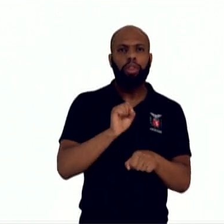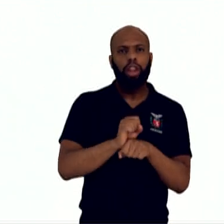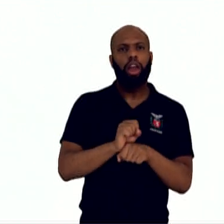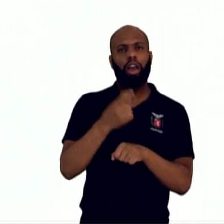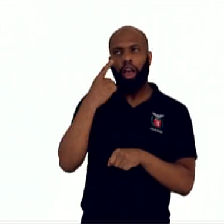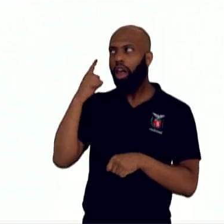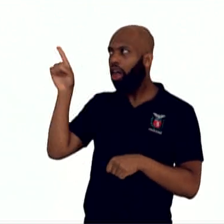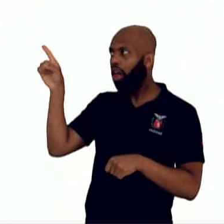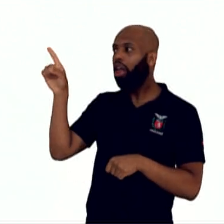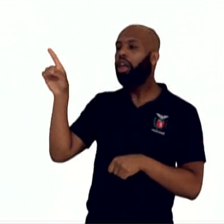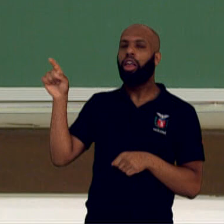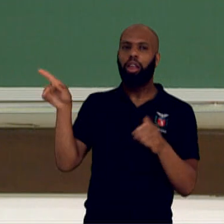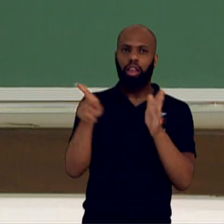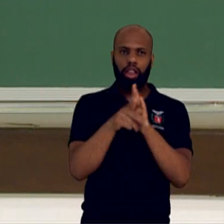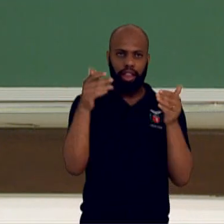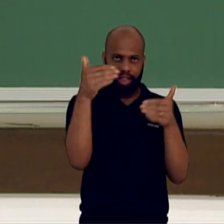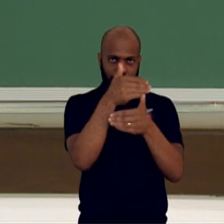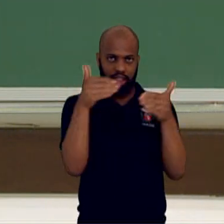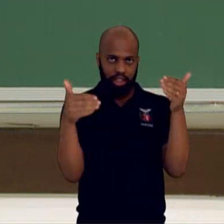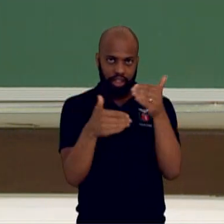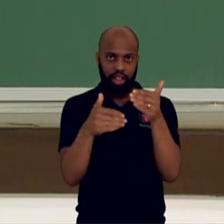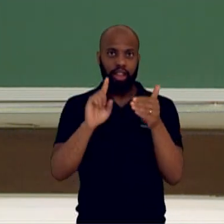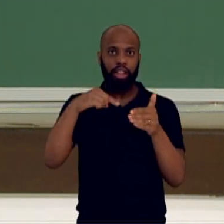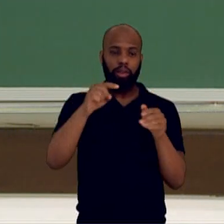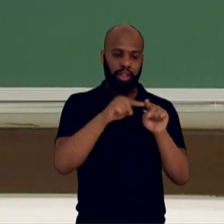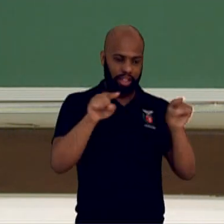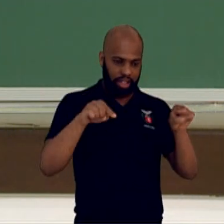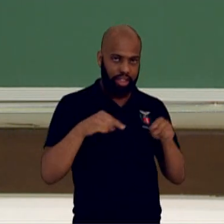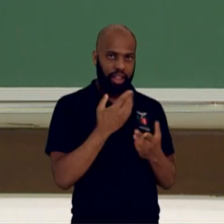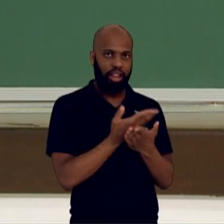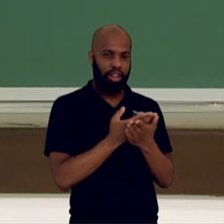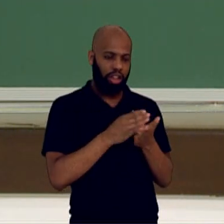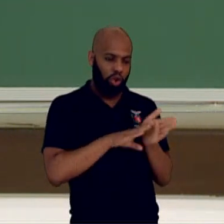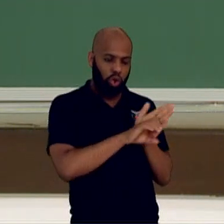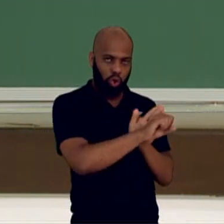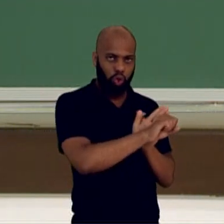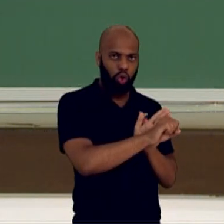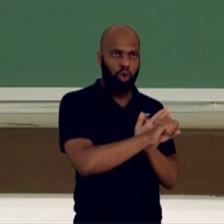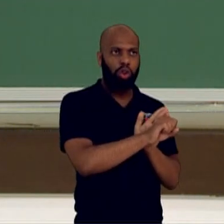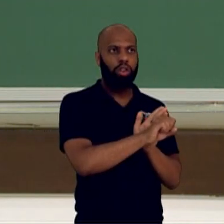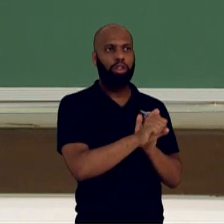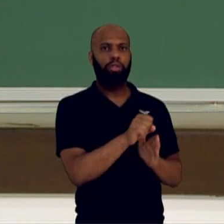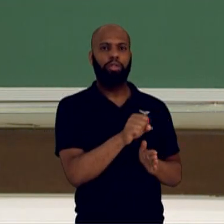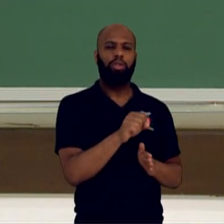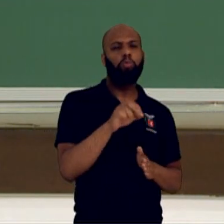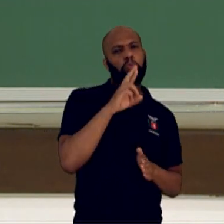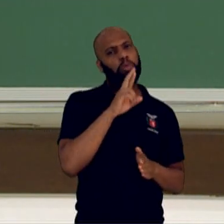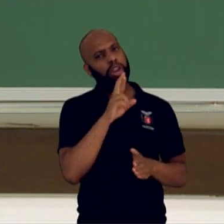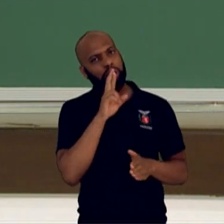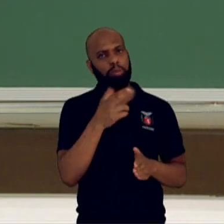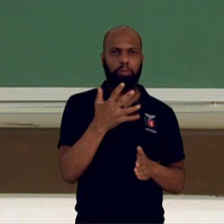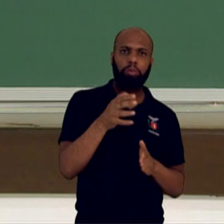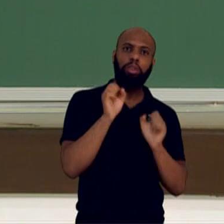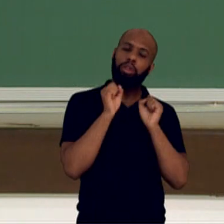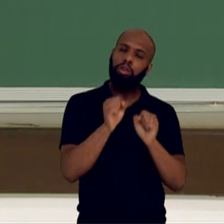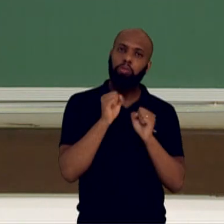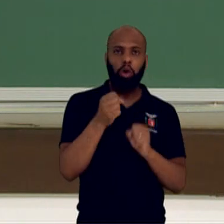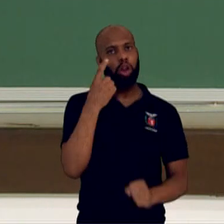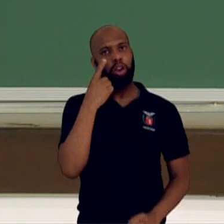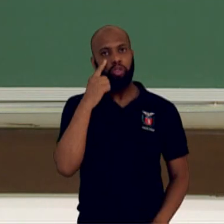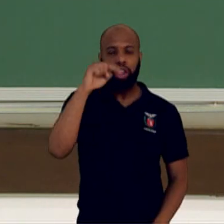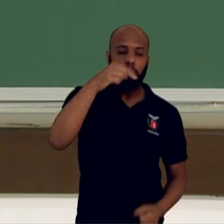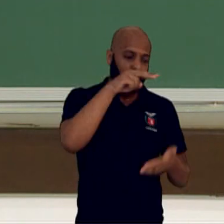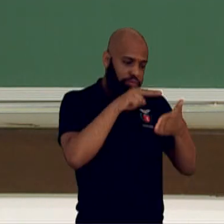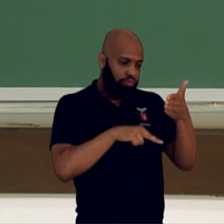vocês, nos slides, lá no Classroom, mais ou menos uma resposta que vocês podem dar